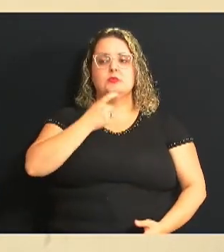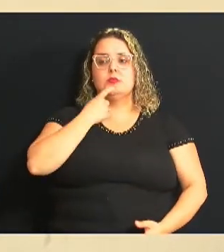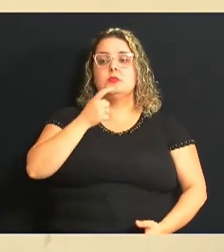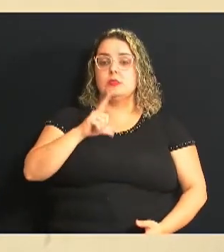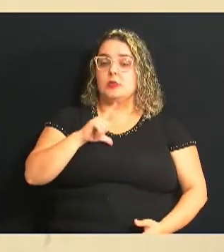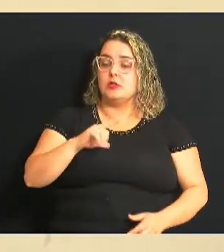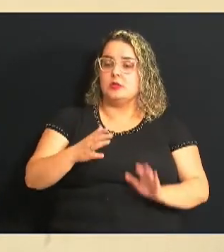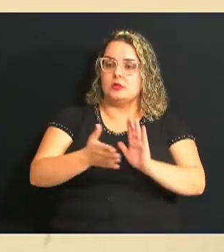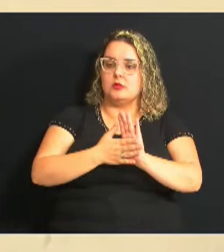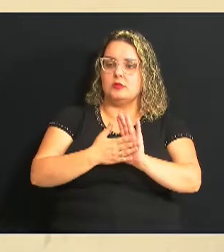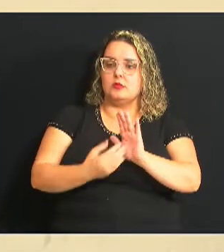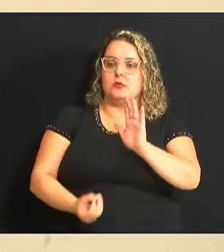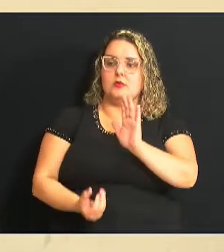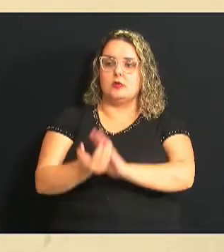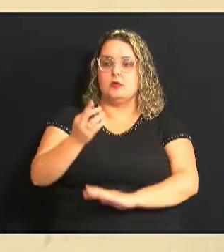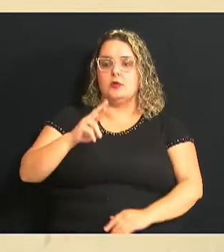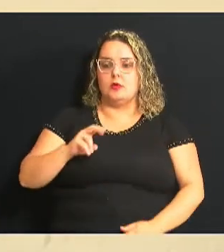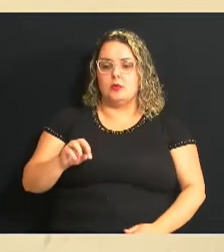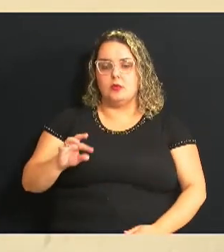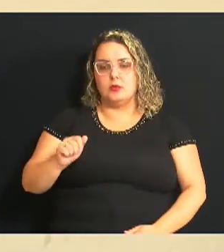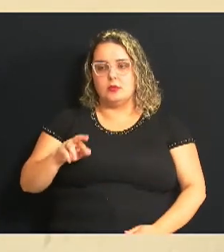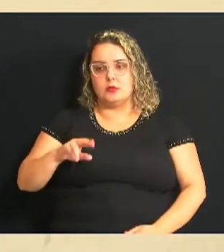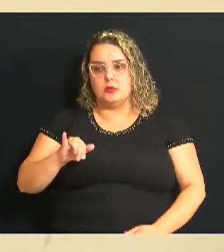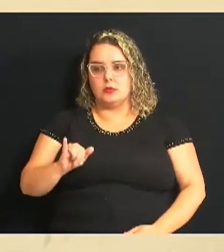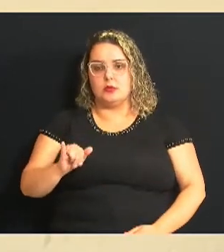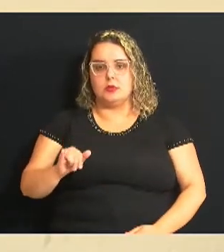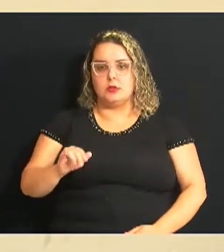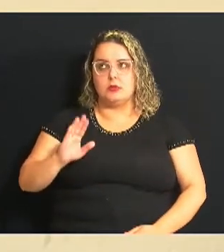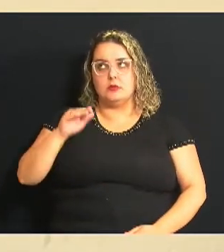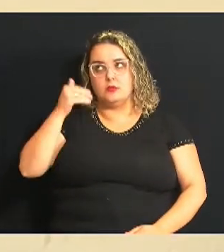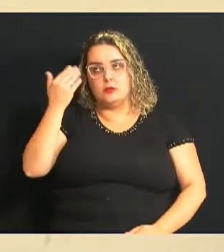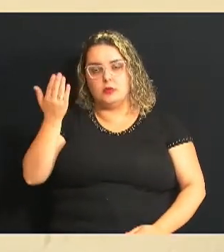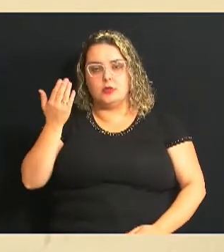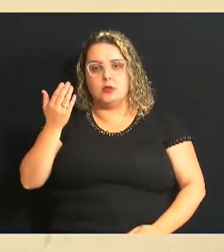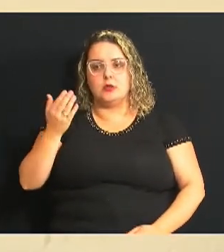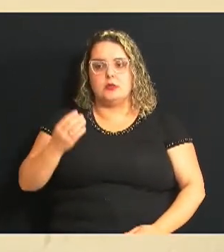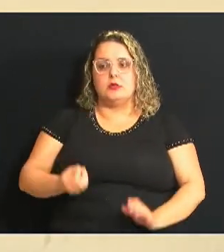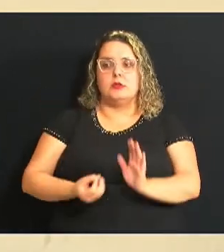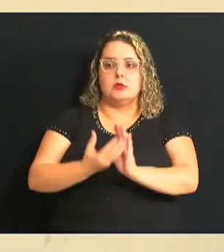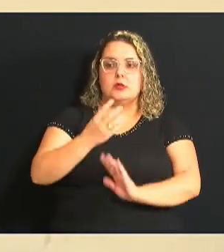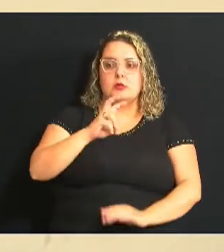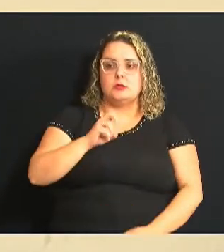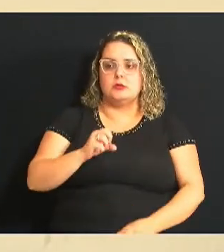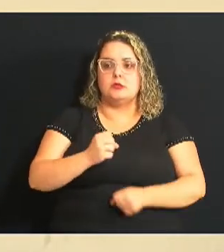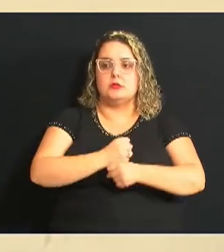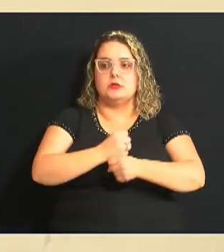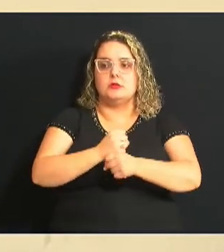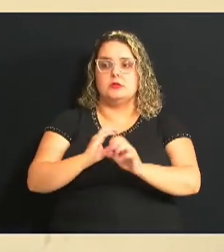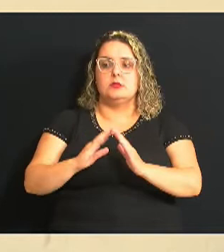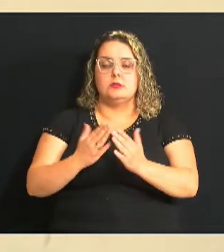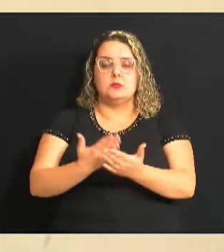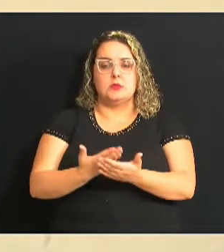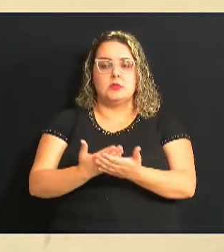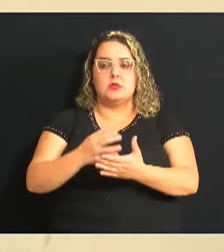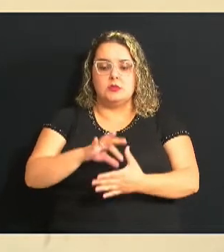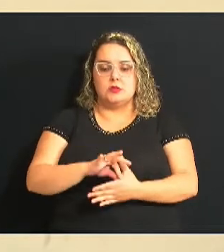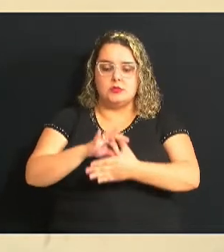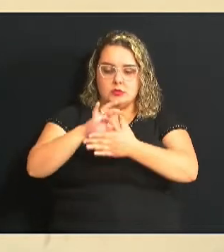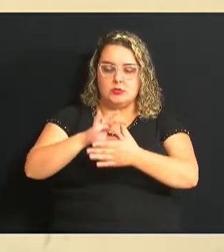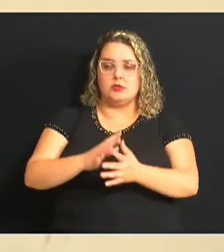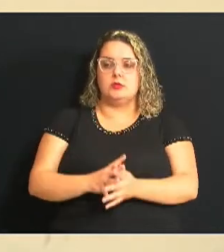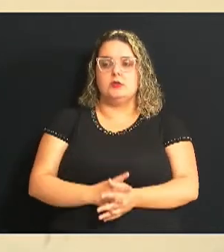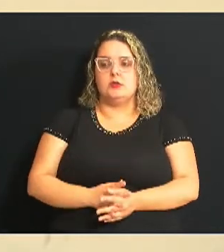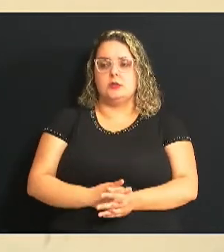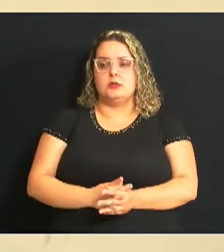pelo Rotary Internacional há 50 anos e atua como uma escola de liderança com